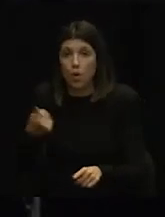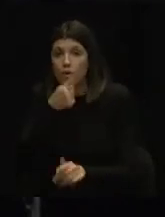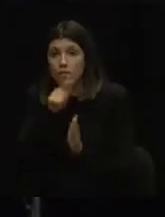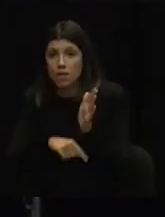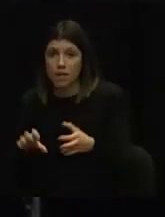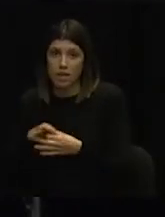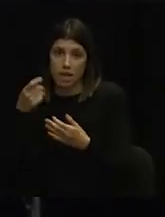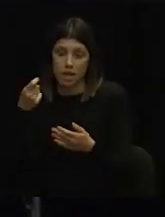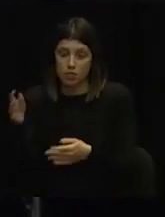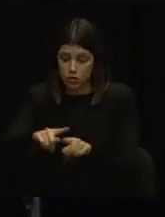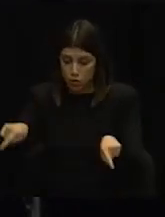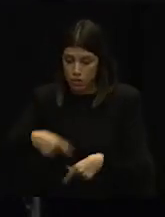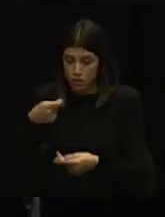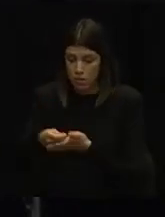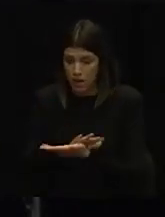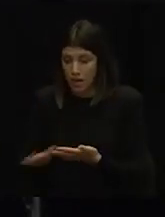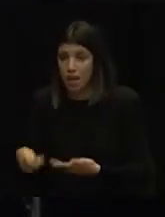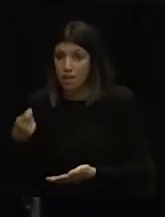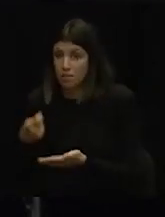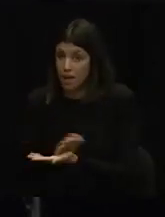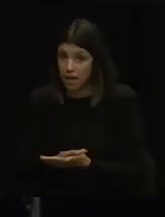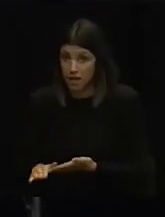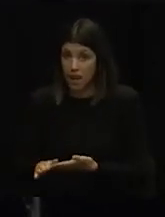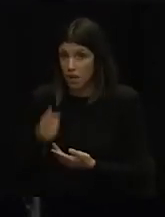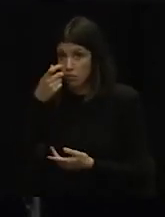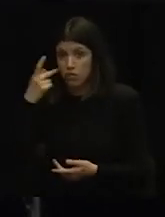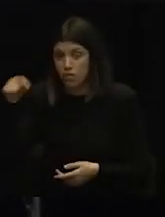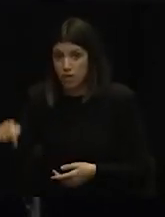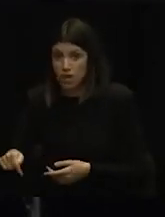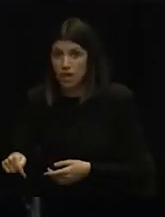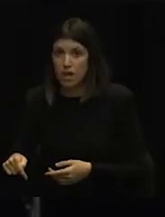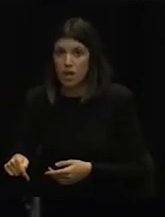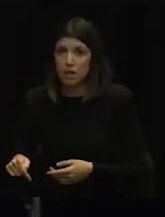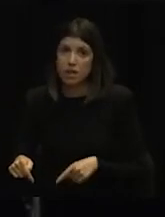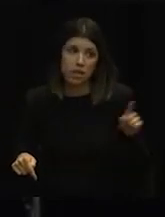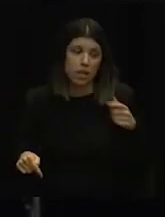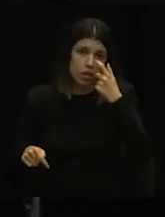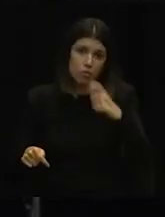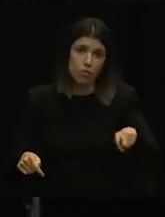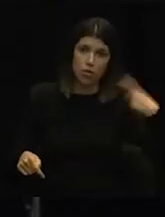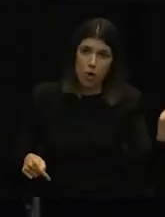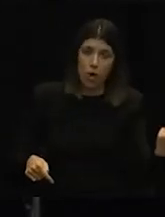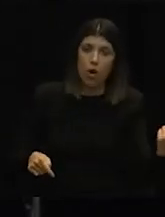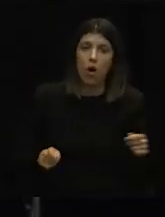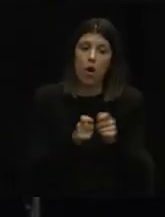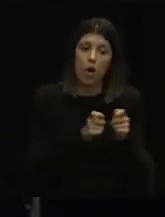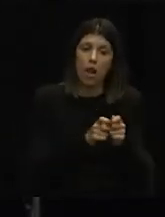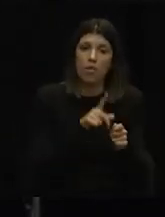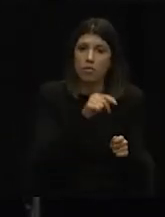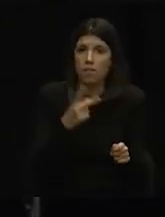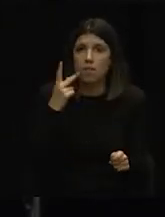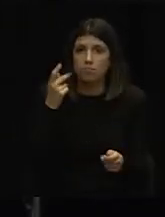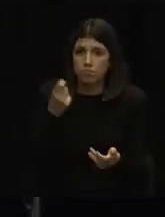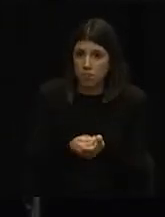da gratuitidade dos espaços esta borla aos ative vem não vai dizer incentivar também aqueles que moram que eu lado de usar o transporte público Esta é uma grande